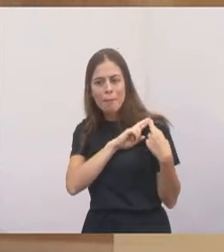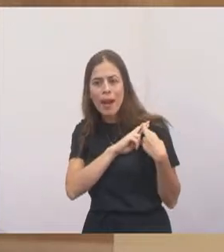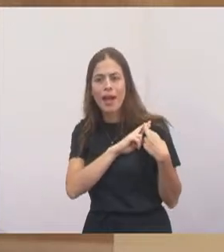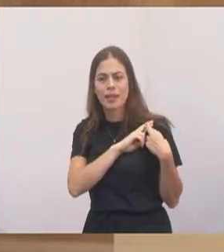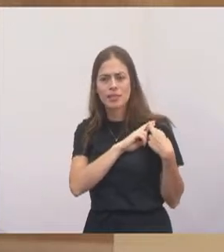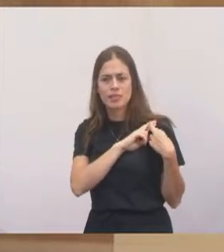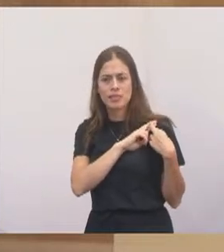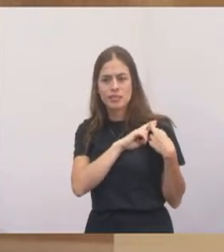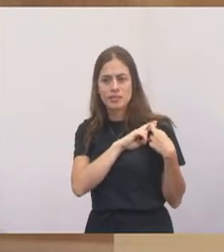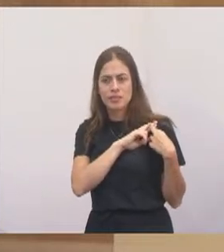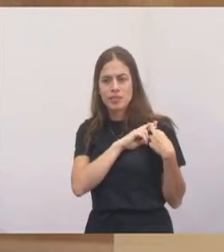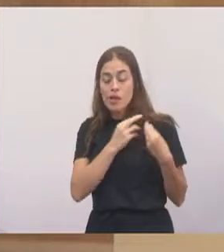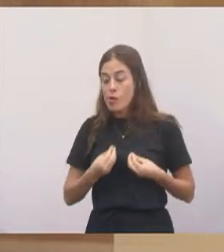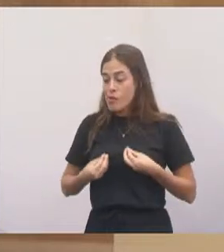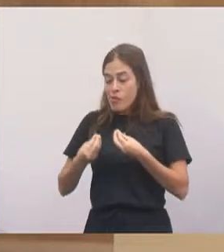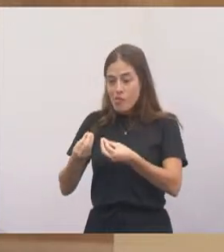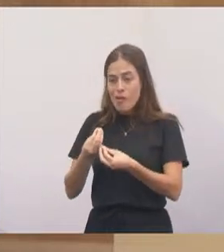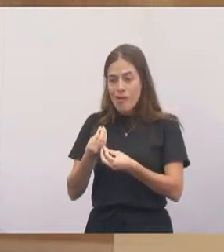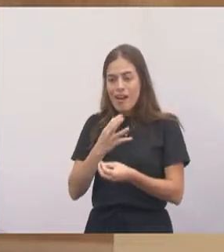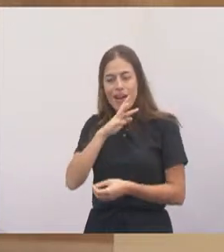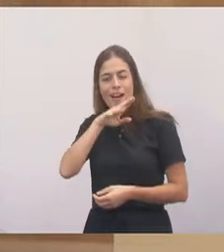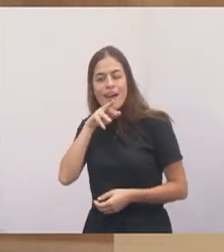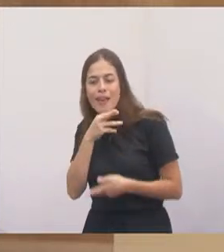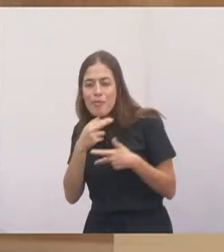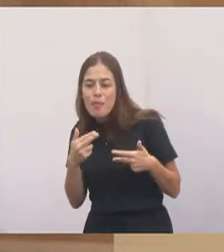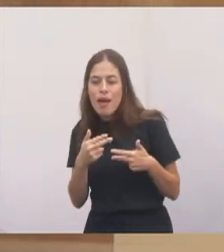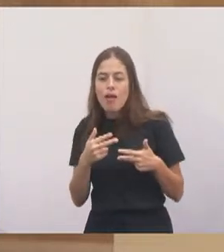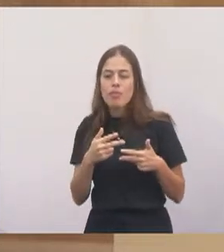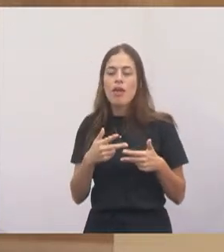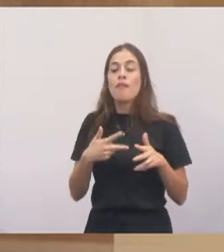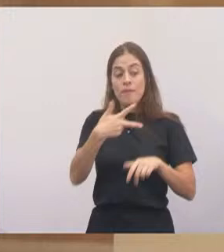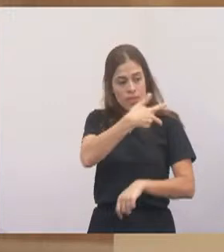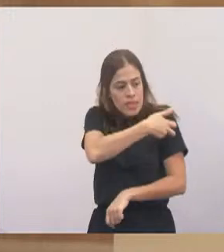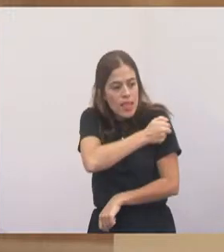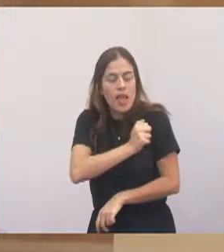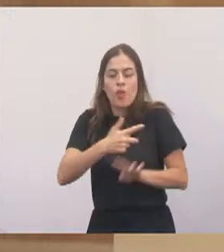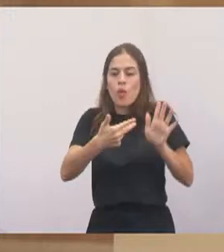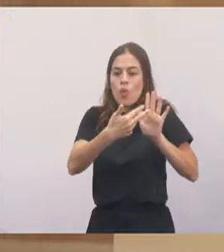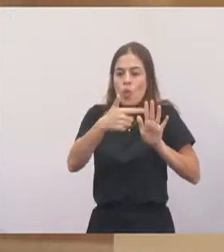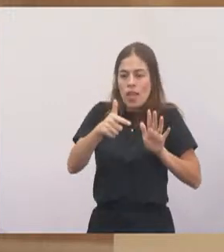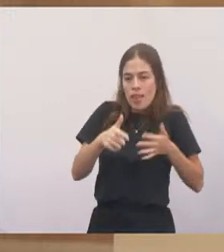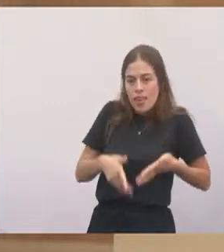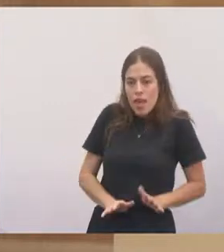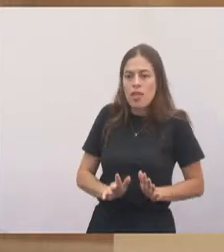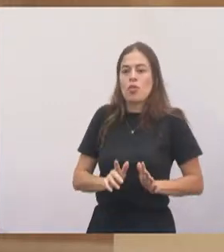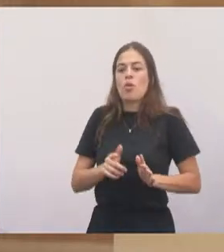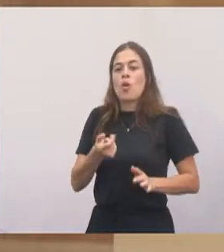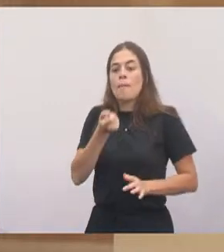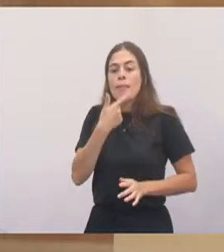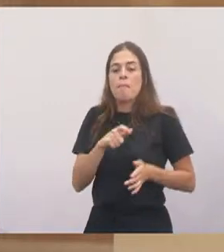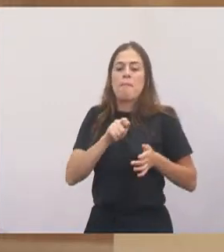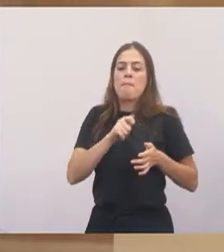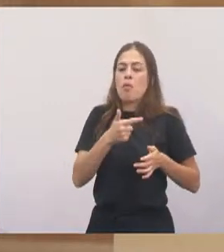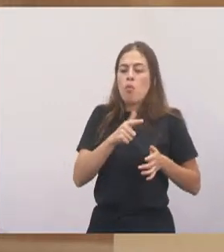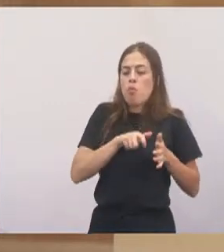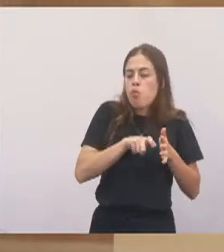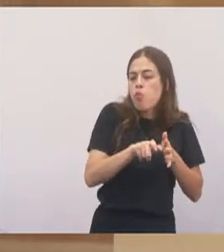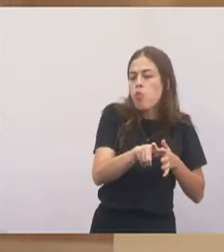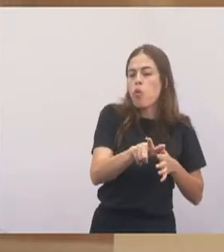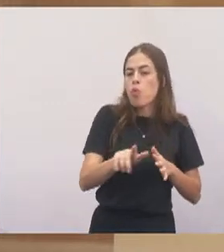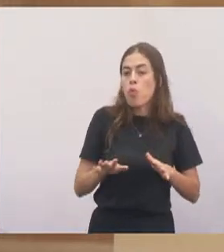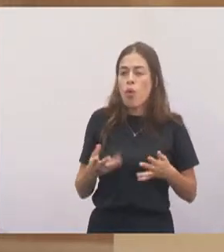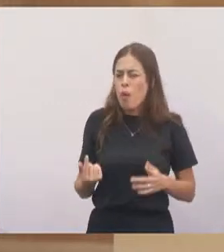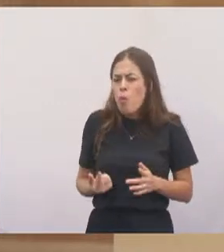responsabilidade, de doar animal vacinado, castrado e vermifugado. Olha, senhor prefeito, isso aqui é o mínimo que uma cidade